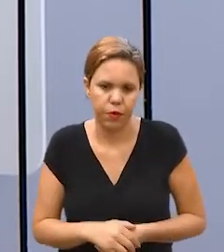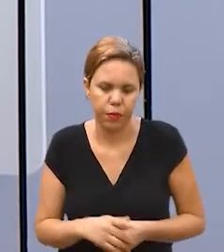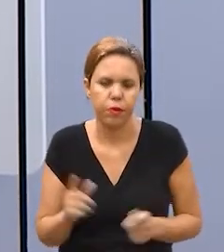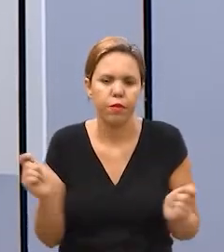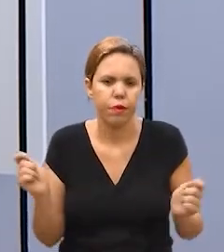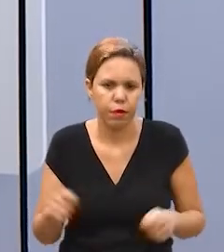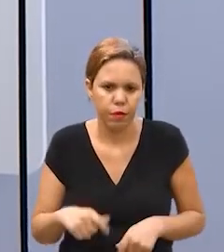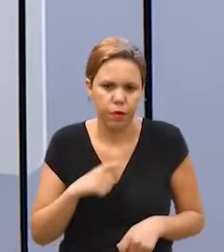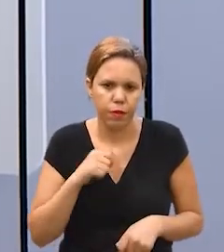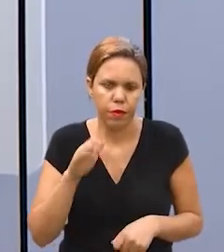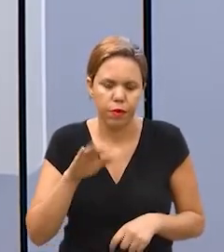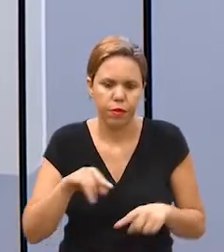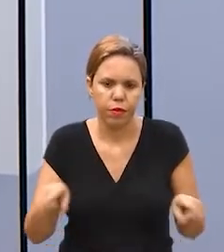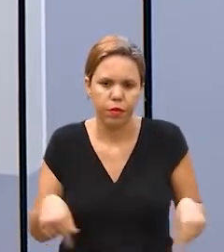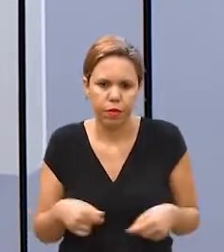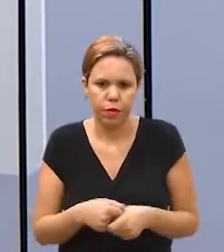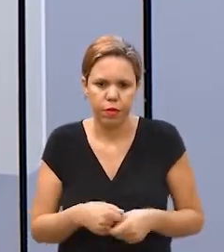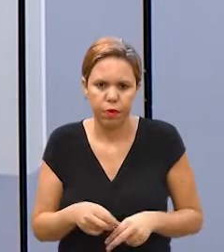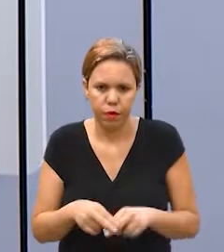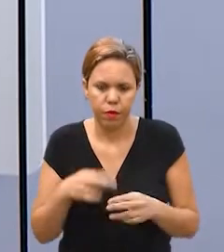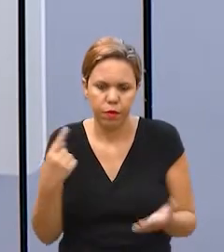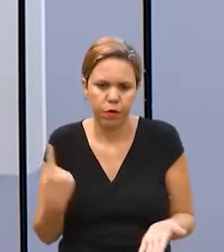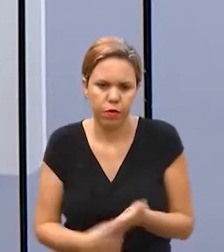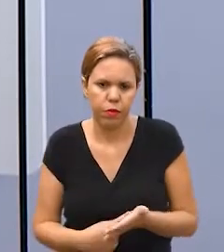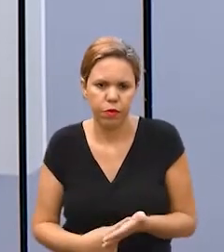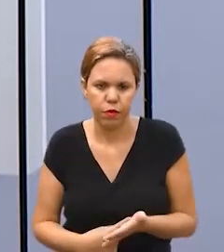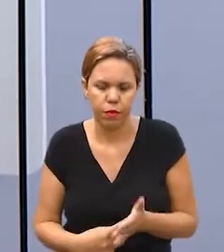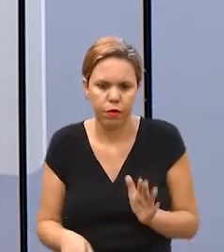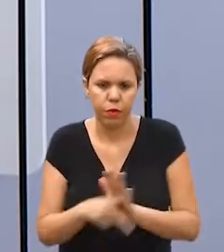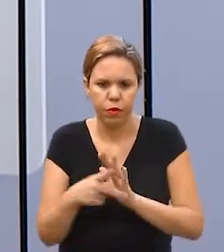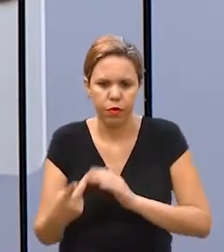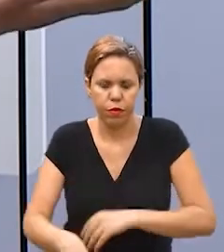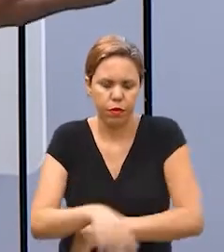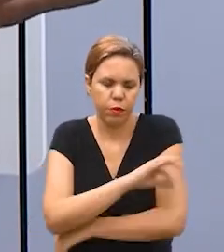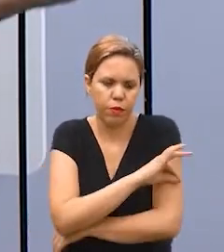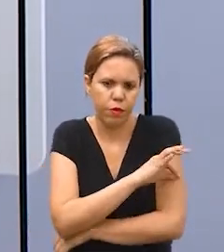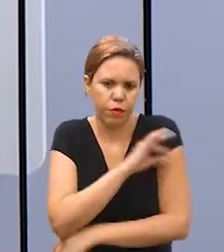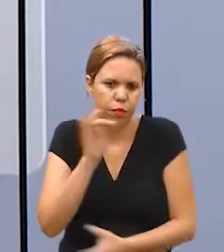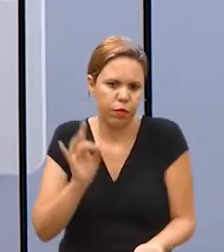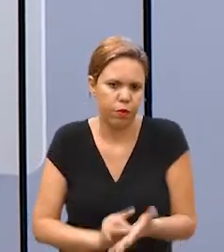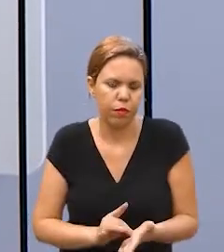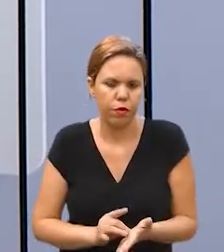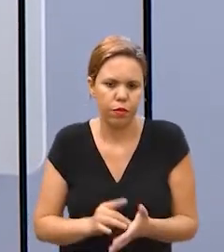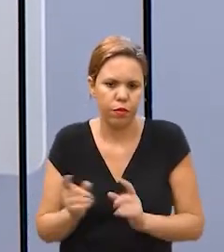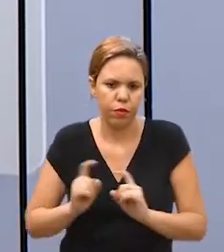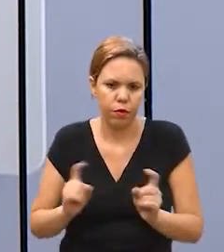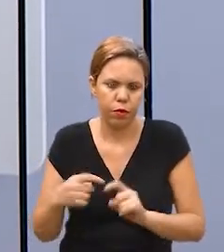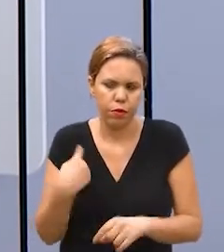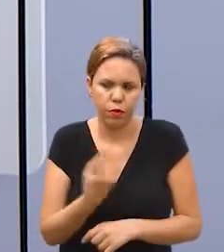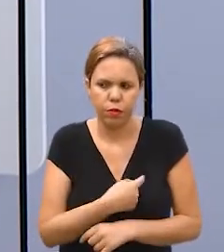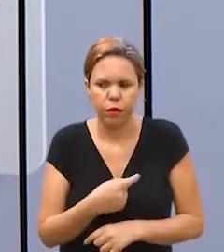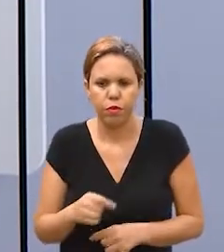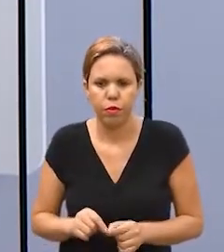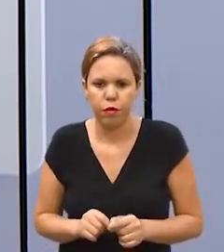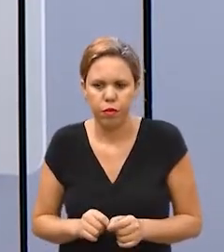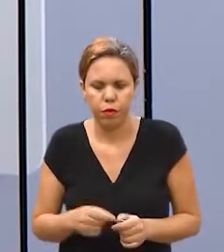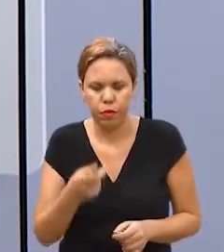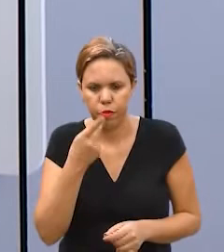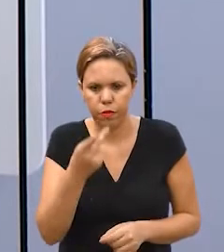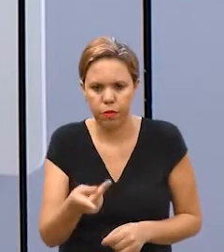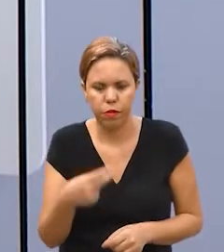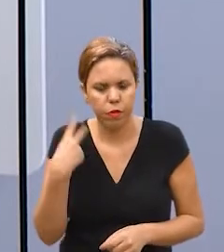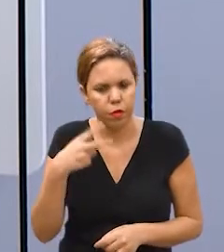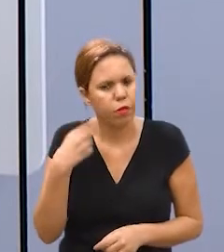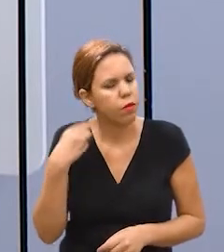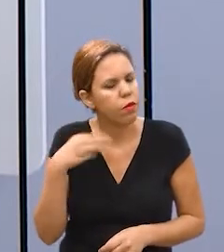abertas, que nós podemos ter mais salas, até pelo compromisso que a própria Prefeitura afirmou em reuniões conosco, como foi bem